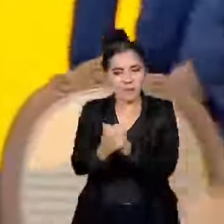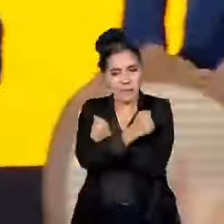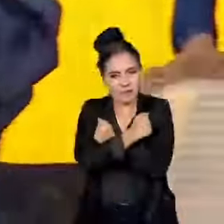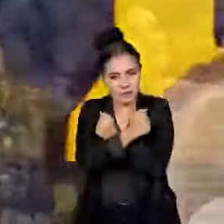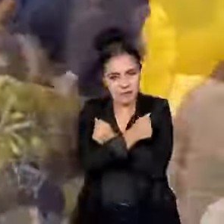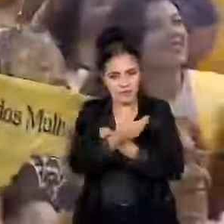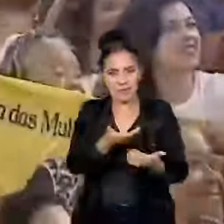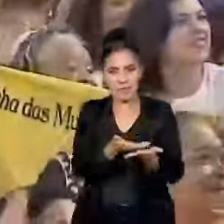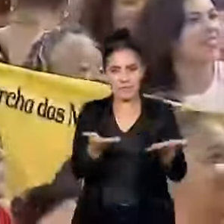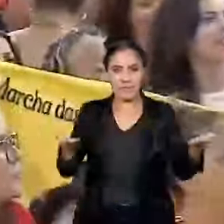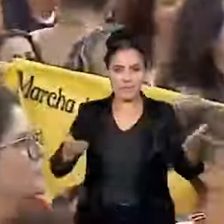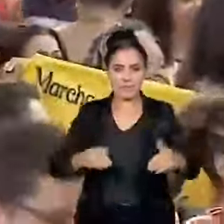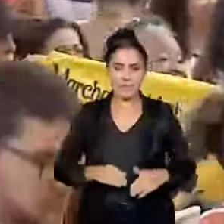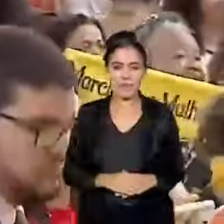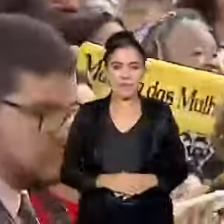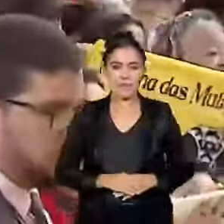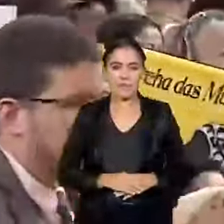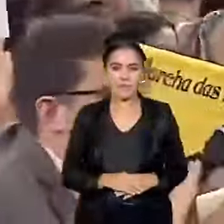abraço.